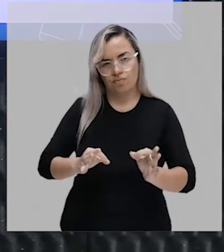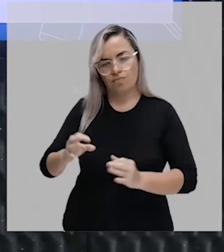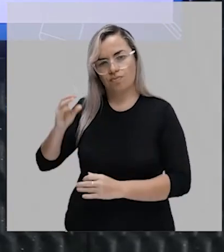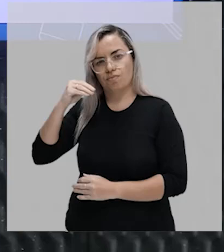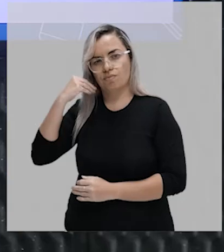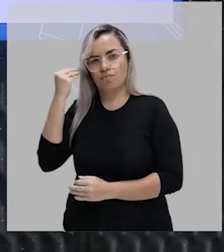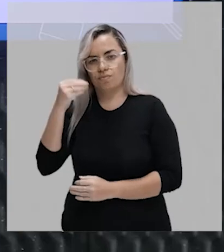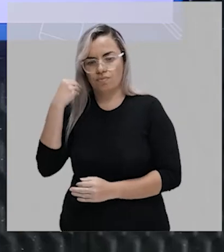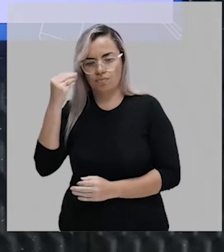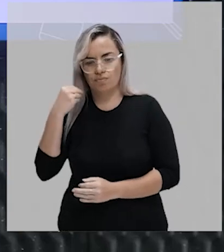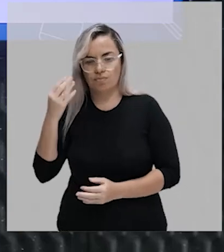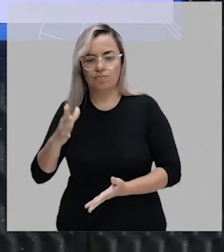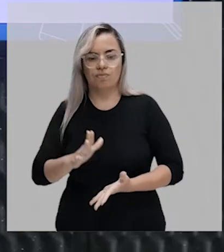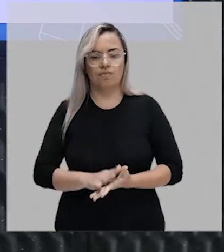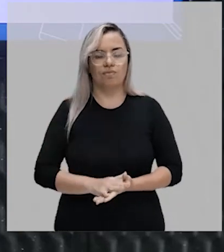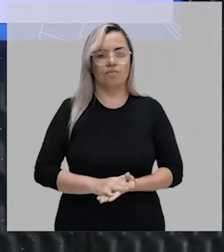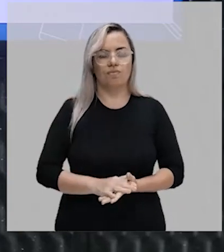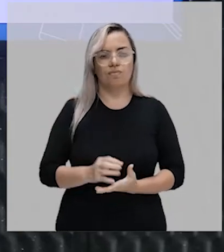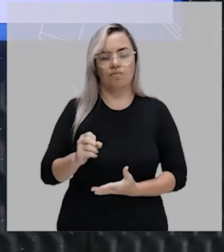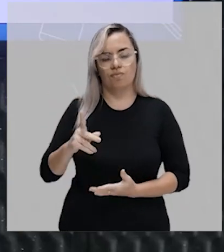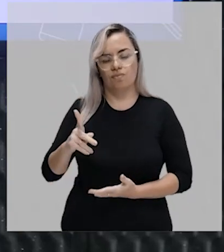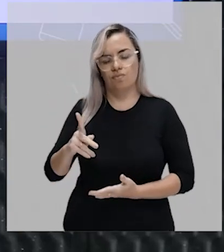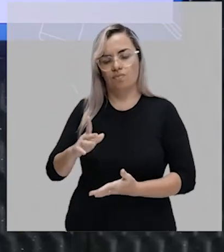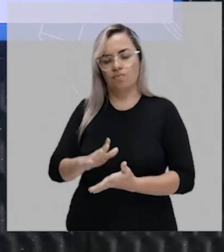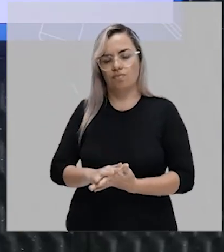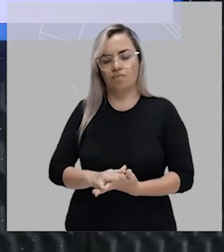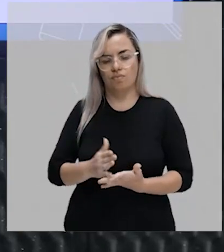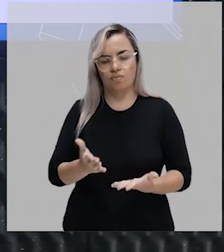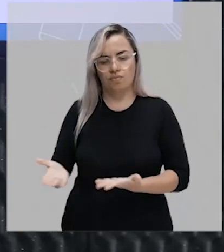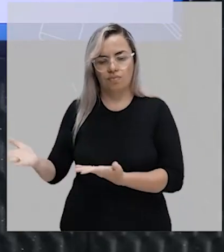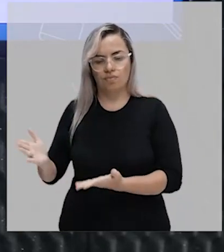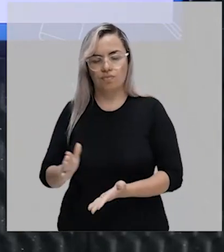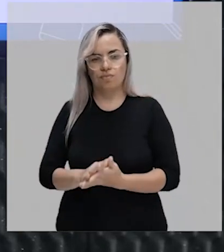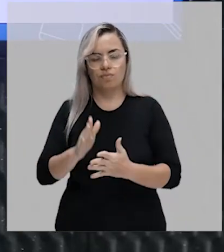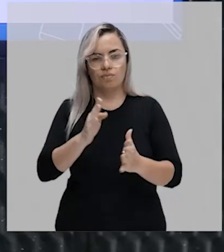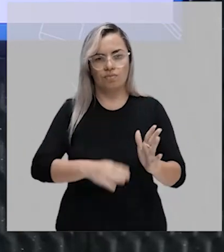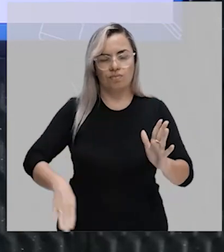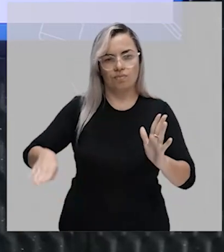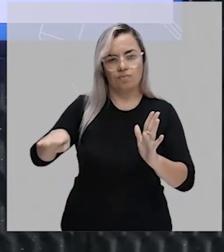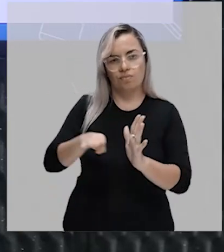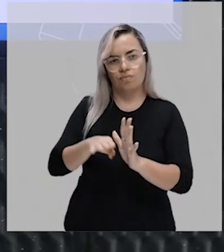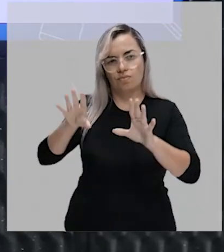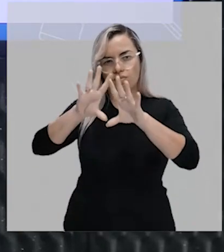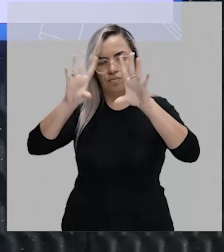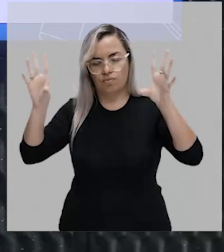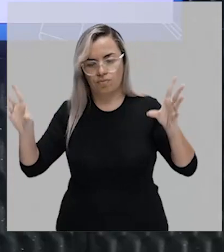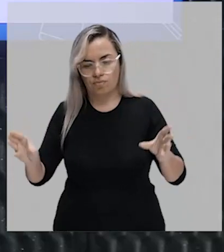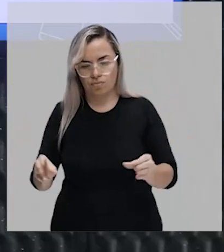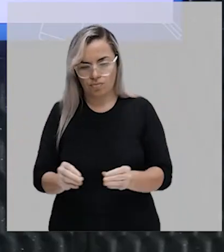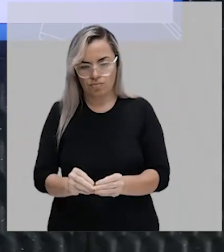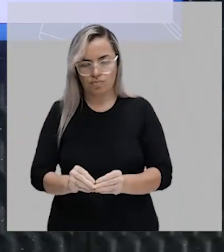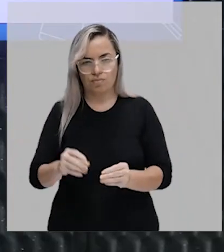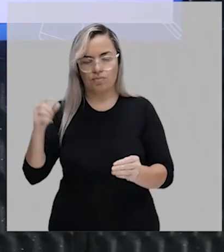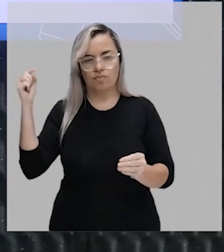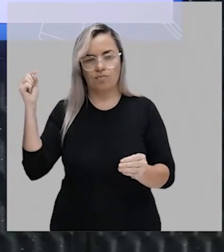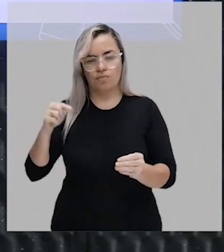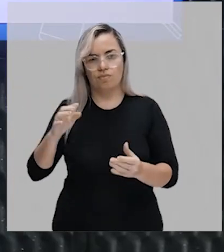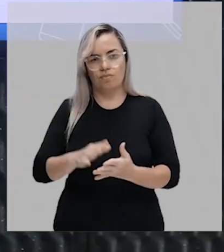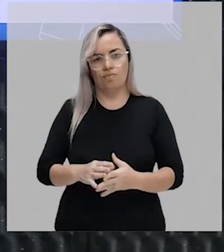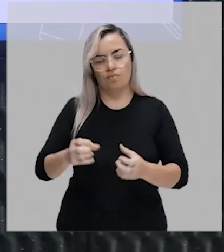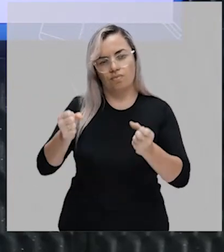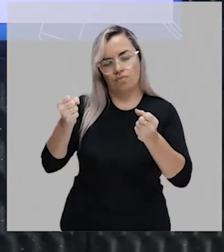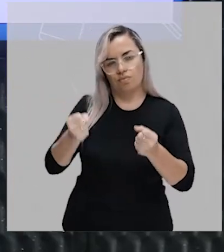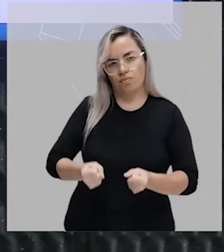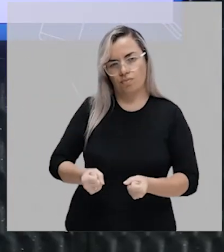experimento, ok? Aí depois da experimentação você chega numa conclusão. Essa conclusão, ela